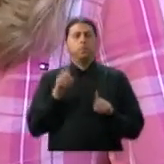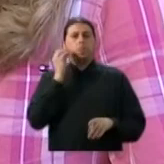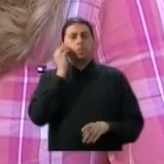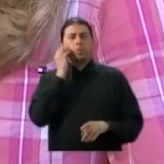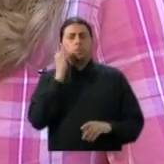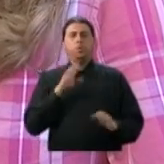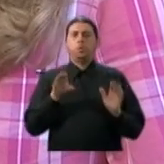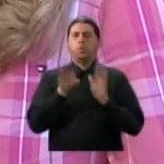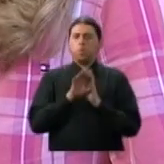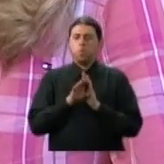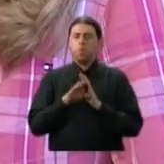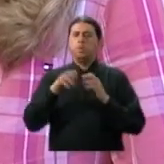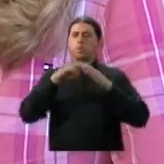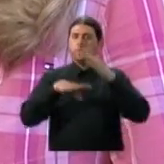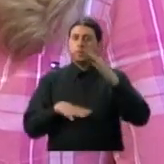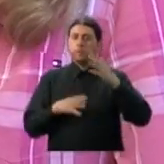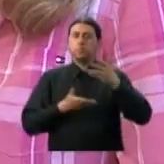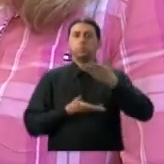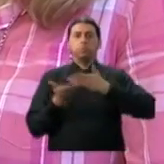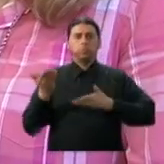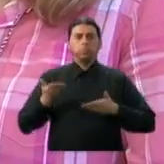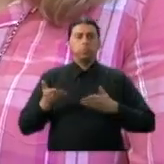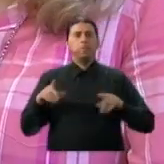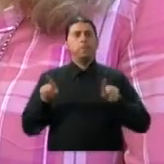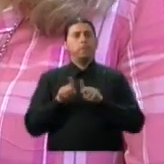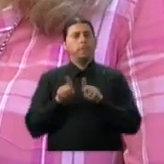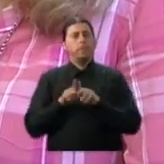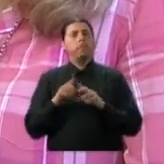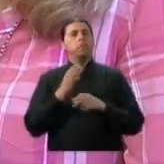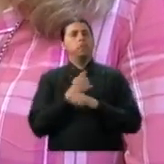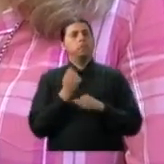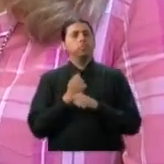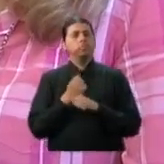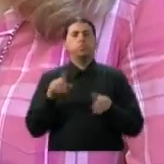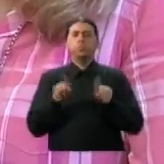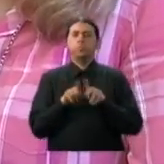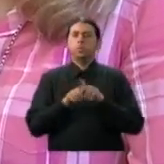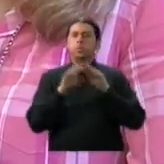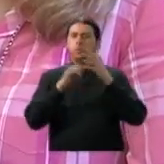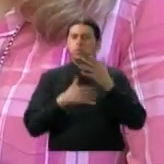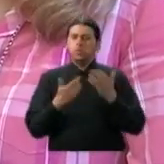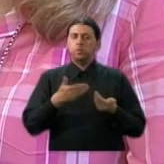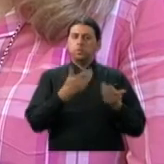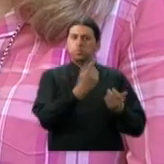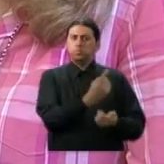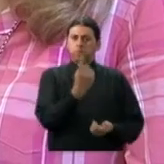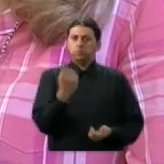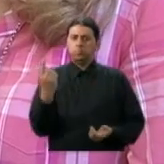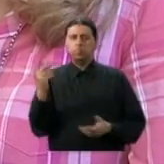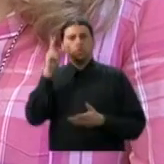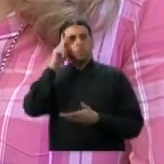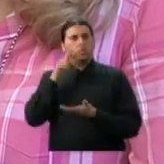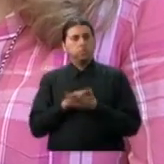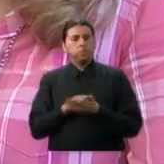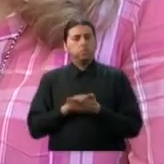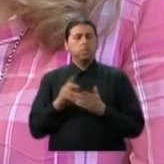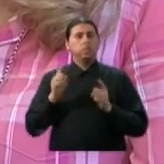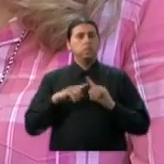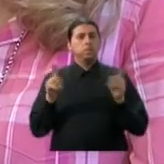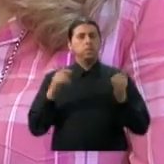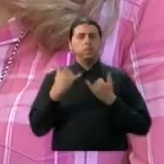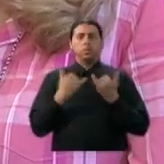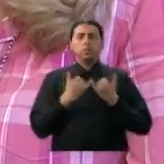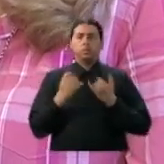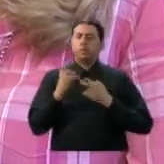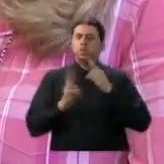Avaliado o custo-benefício dessa vacina, né? Quanto que essa vacina custa, né? E o benefício que ela vai trazer para esse paciente, custo em relação, se tu não